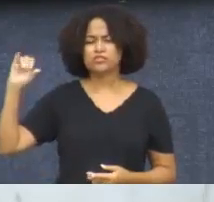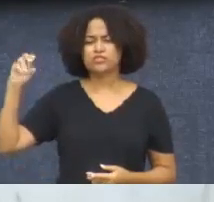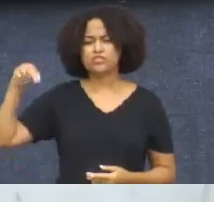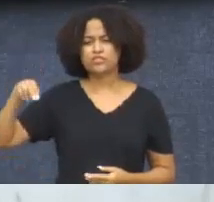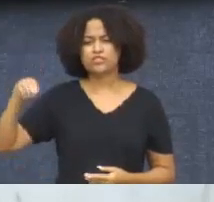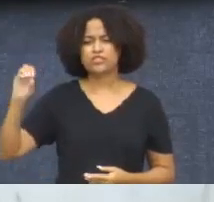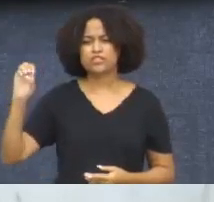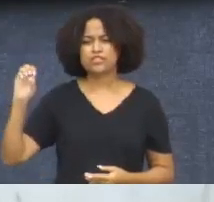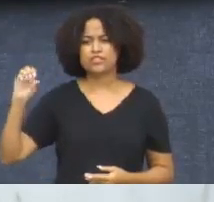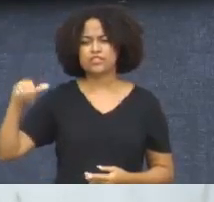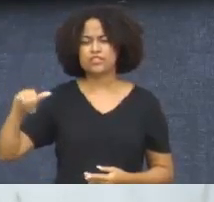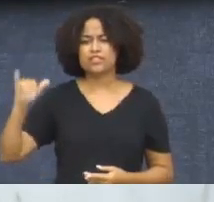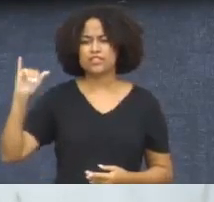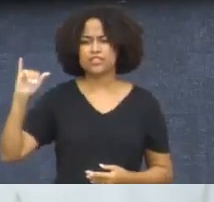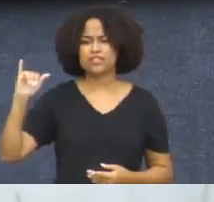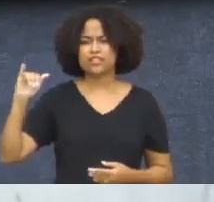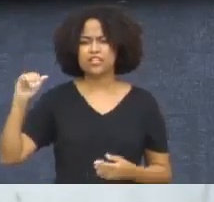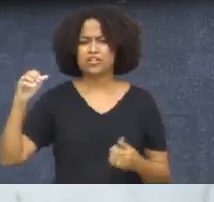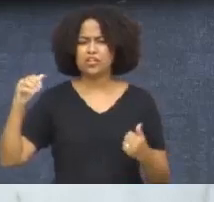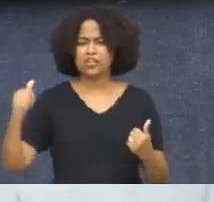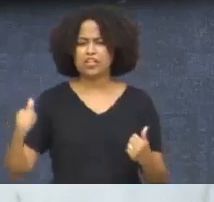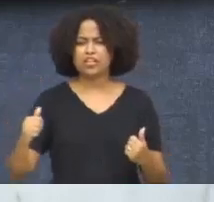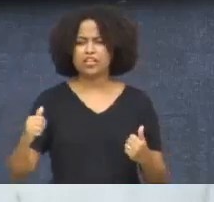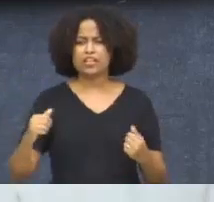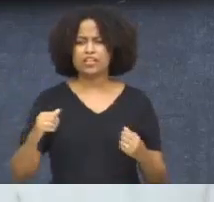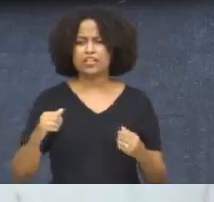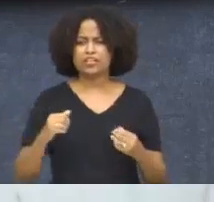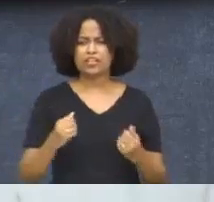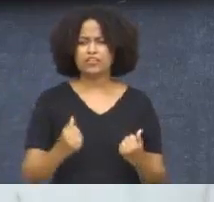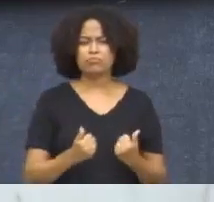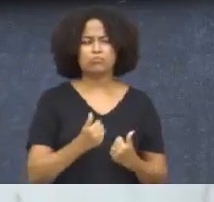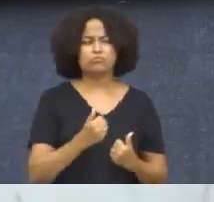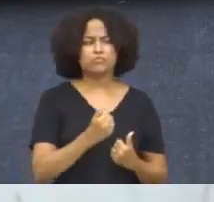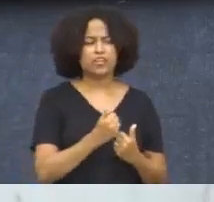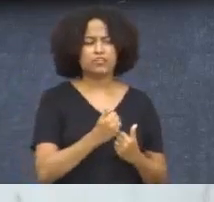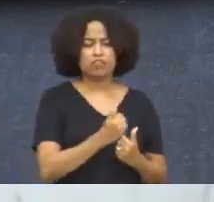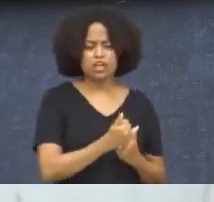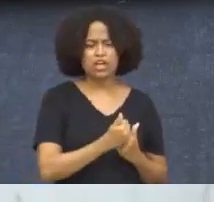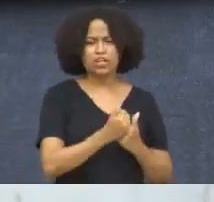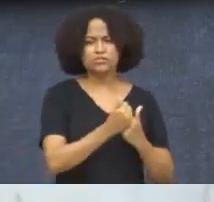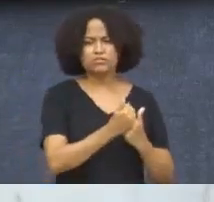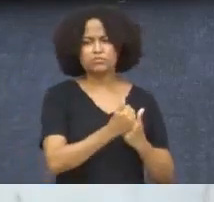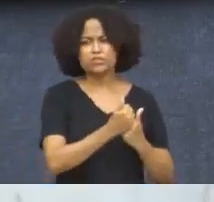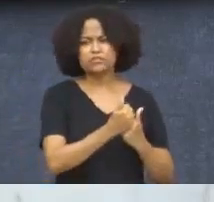Municipal para assumir uma Secretaria Municipal de Belo Horizonte. Então,